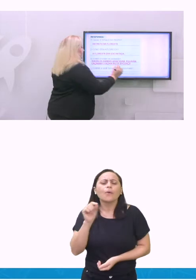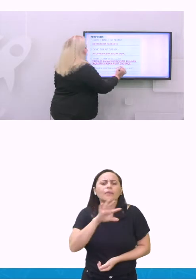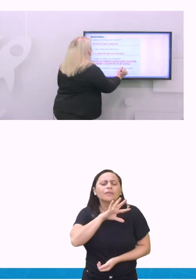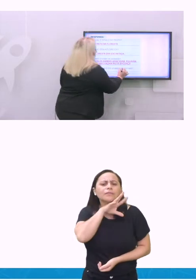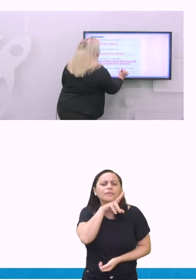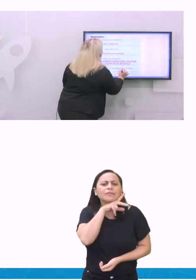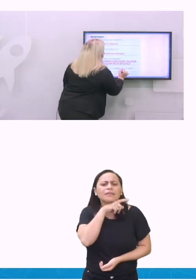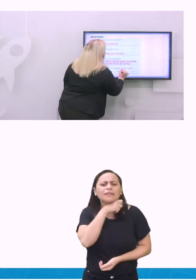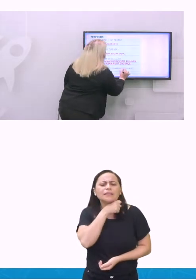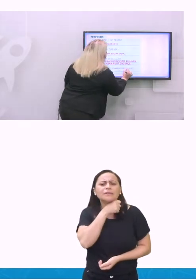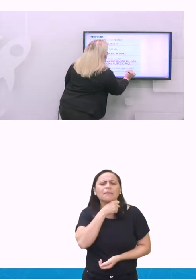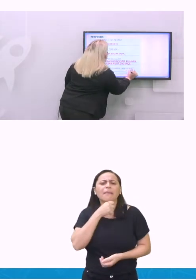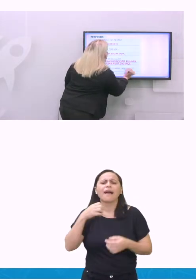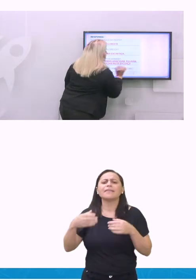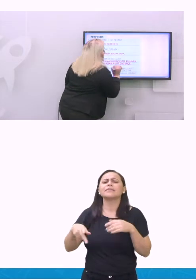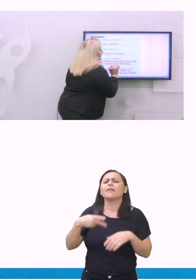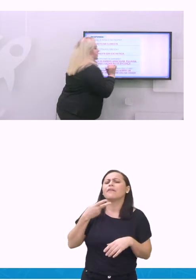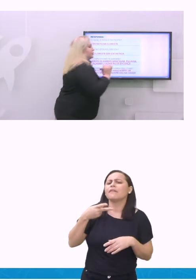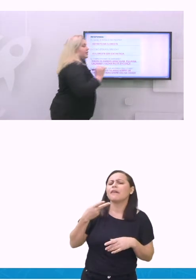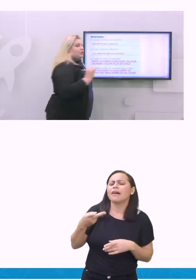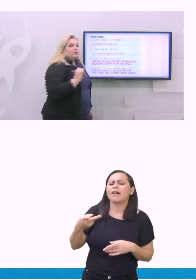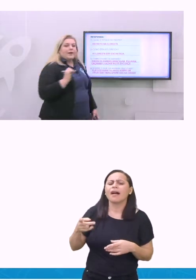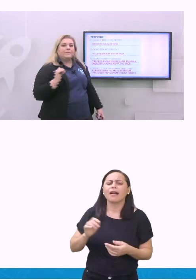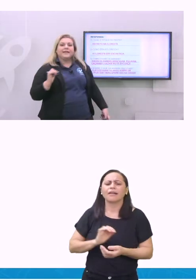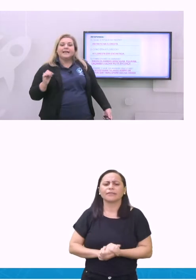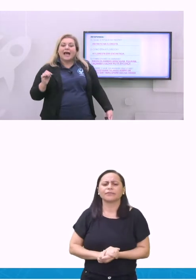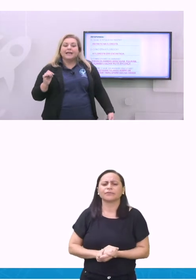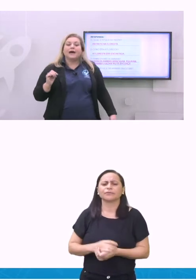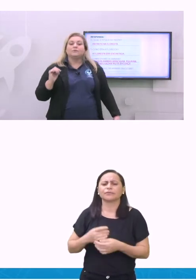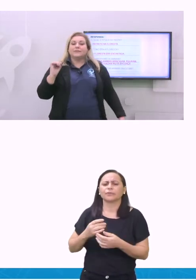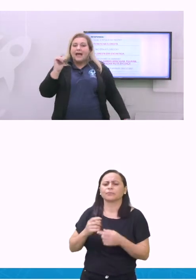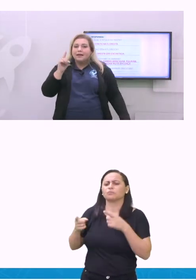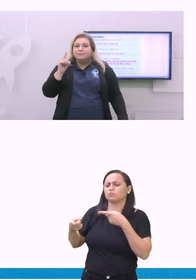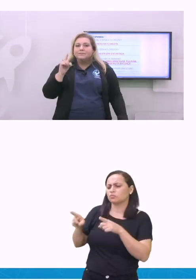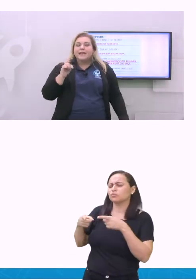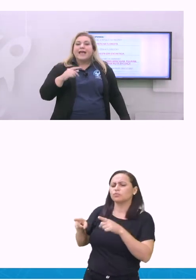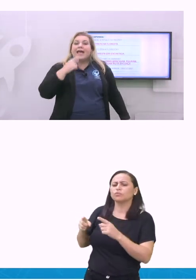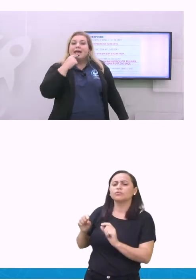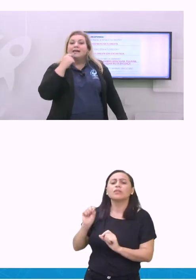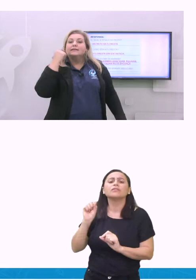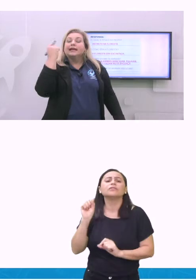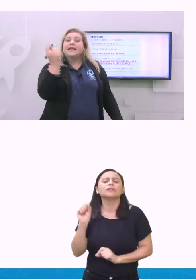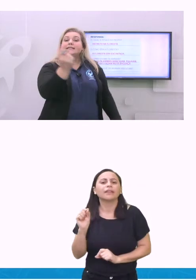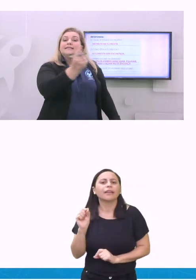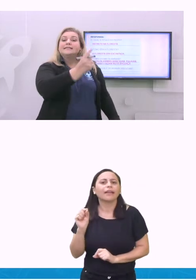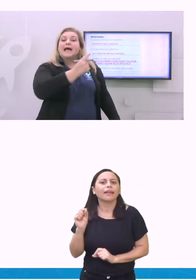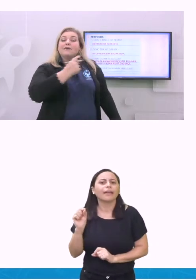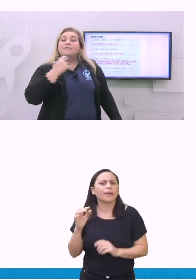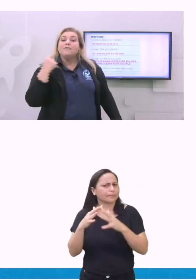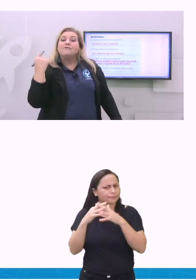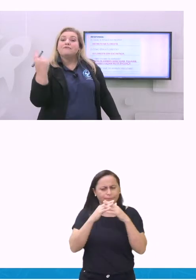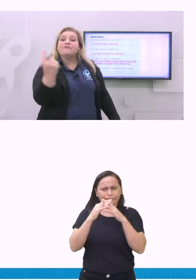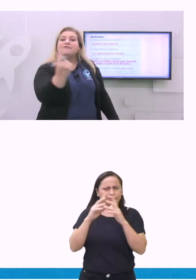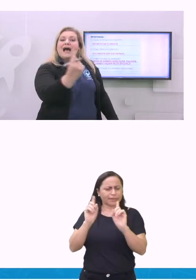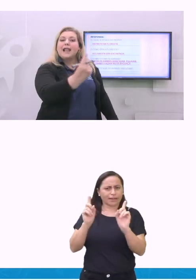discutiam. Discutiam aqui, gente, não é brigar não, tá? É o que eles